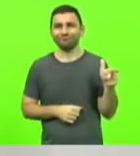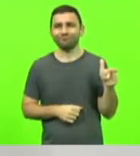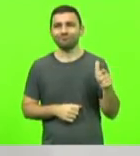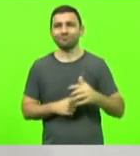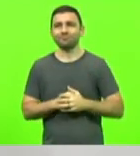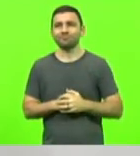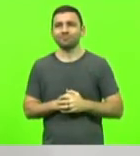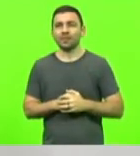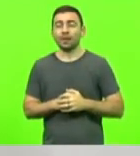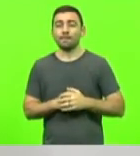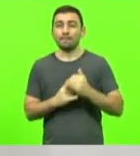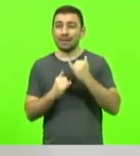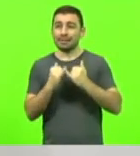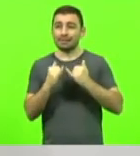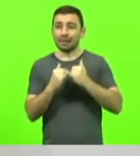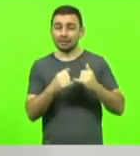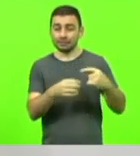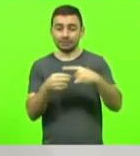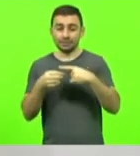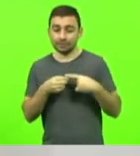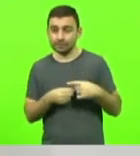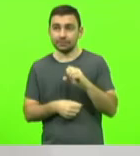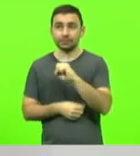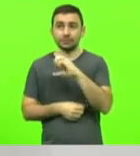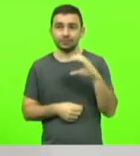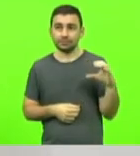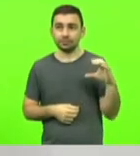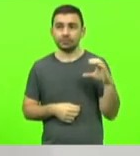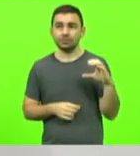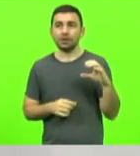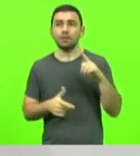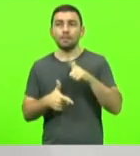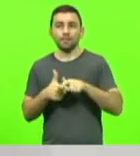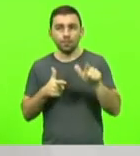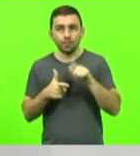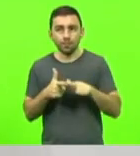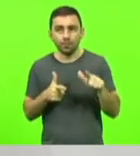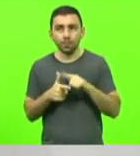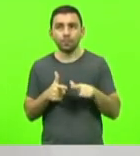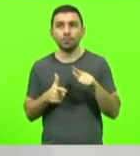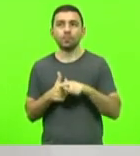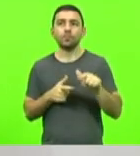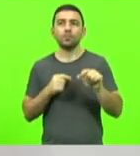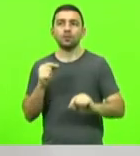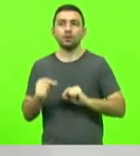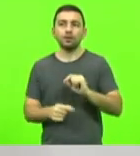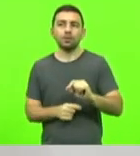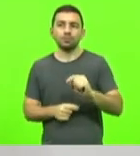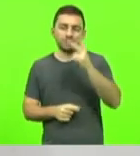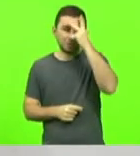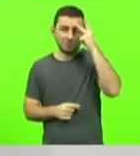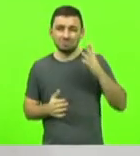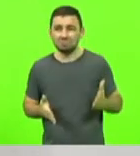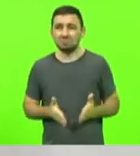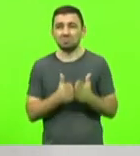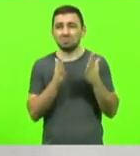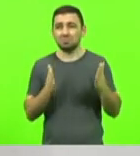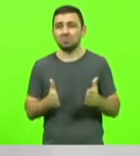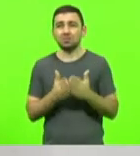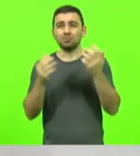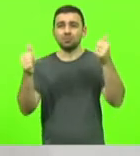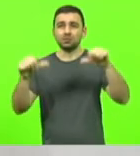dos municípios de Santa Catarina está com problema de ter pessoas na extrema pobreza e